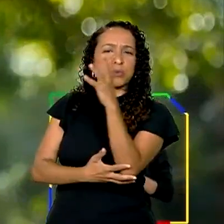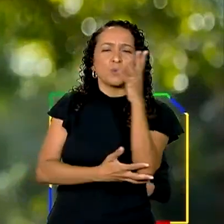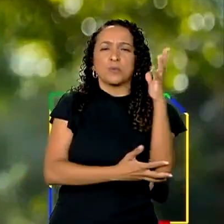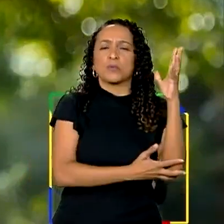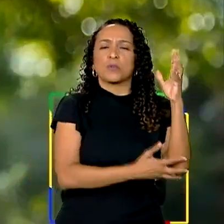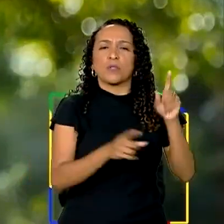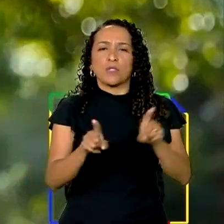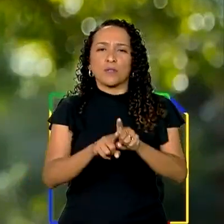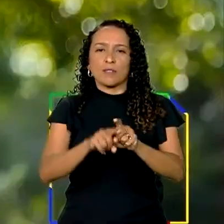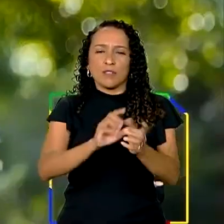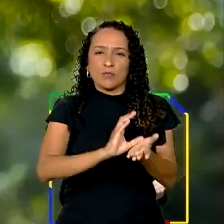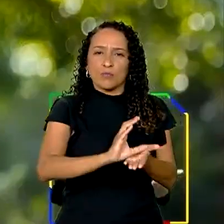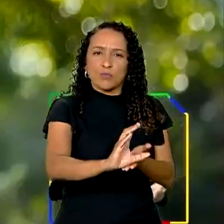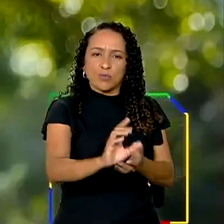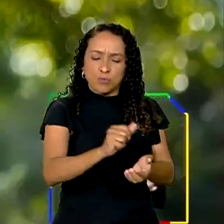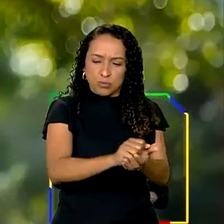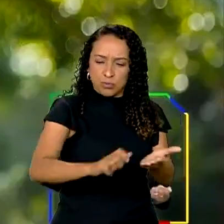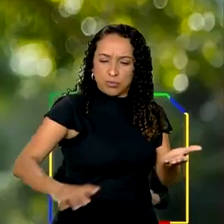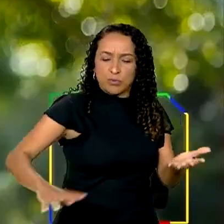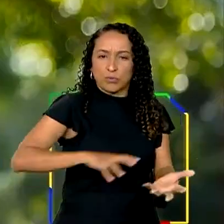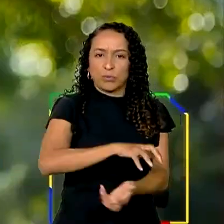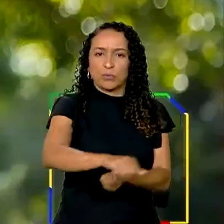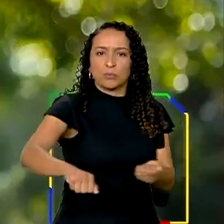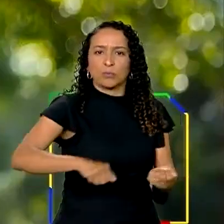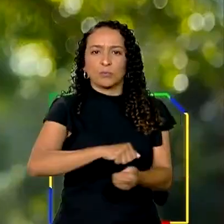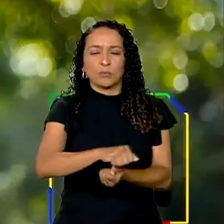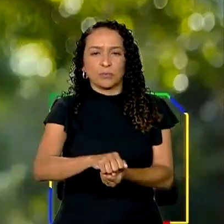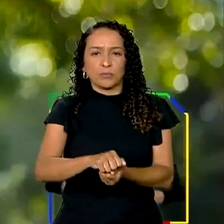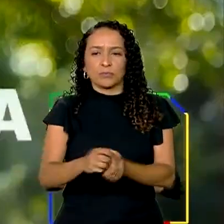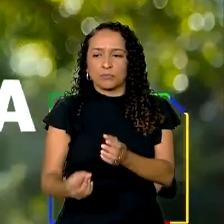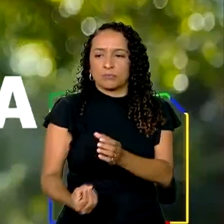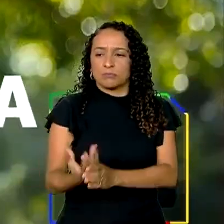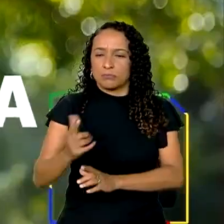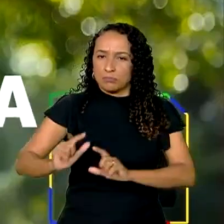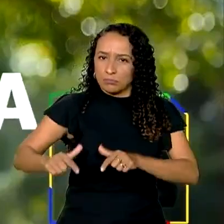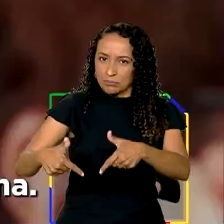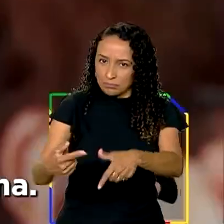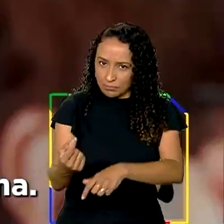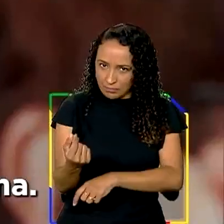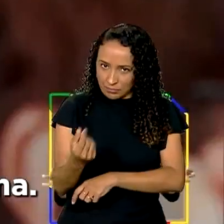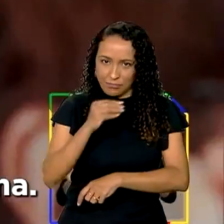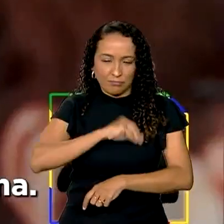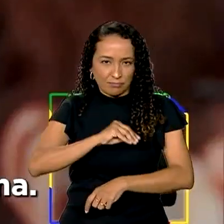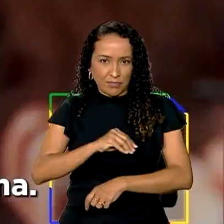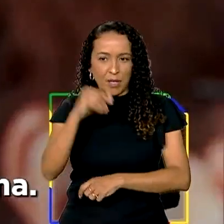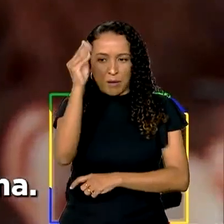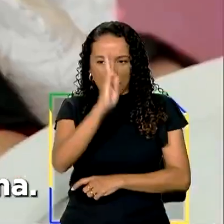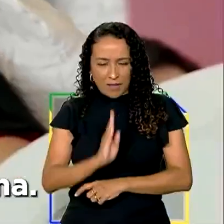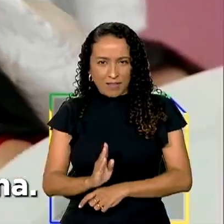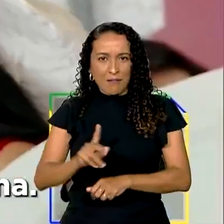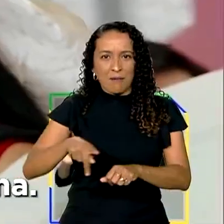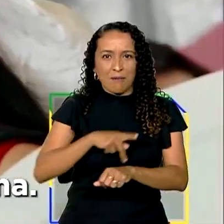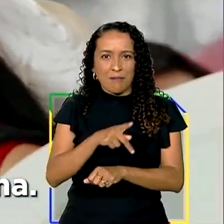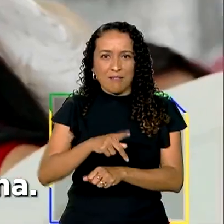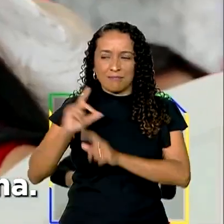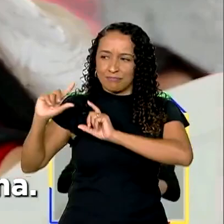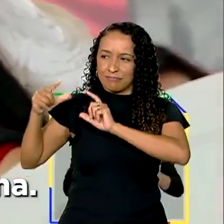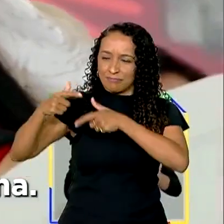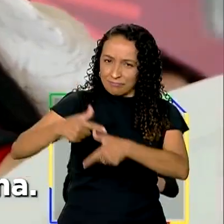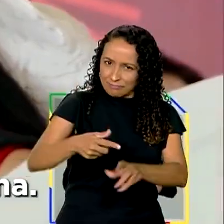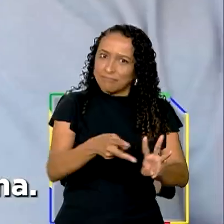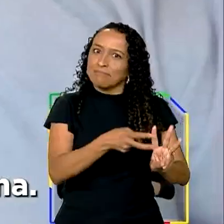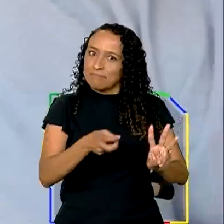tempo, investir em atividades sustentáveis, gerando emprego e renda. O Brasil é um país